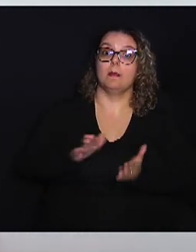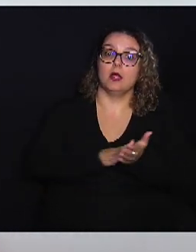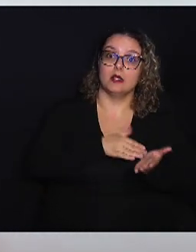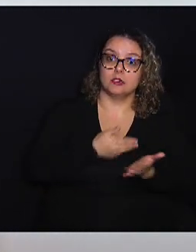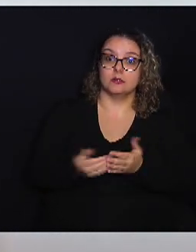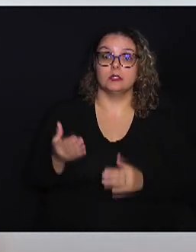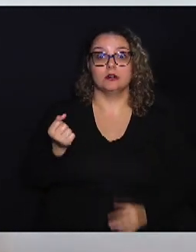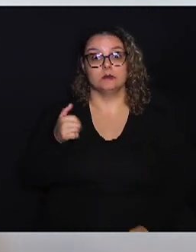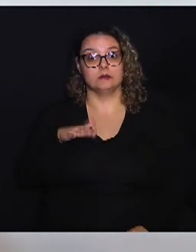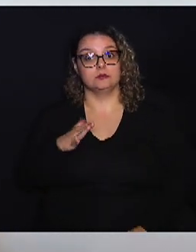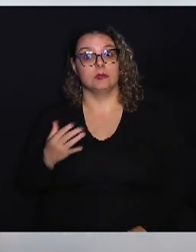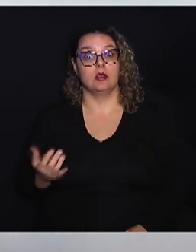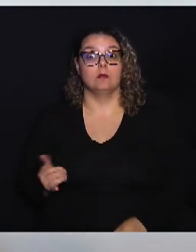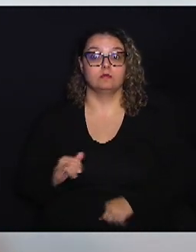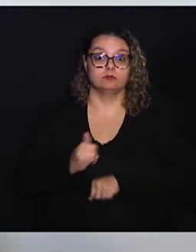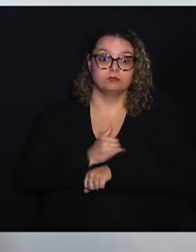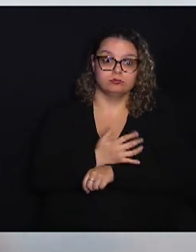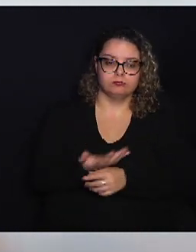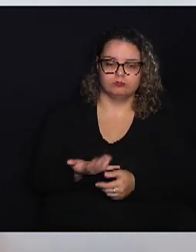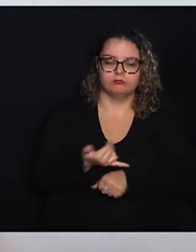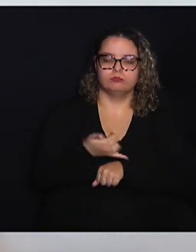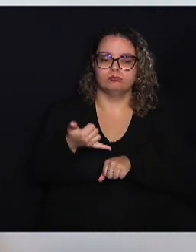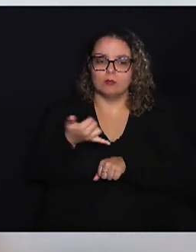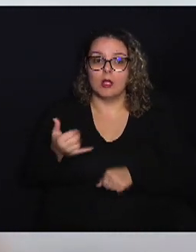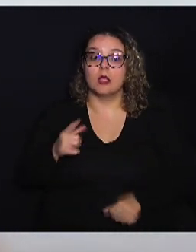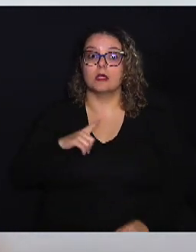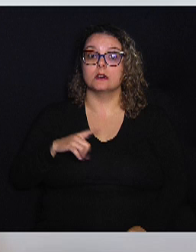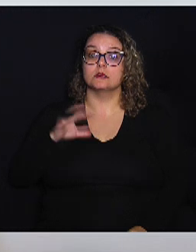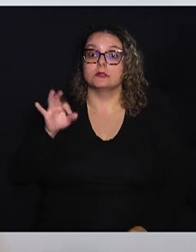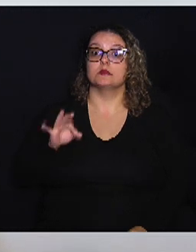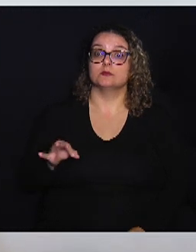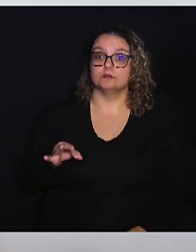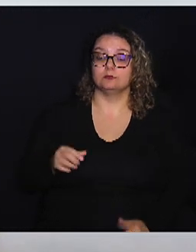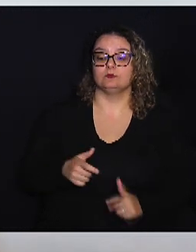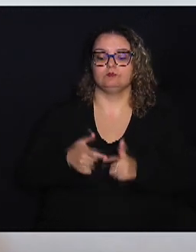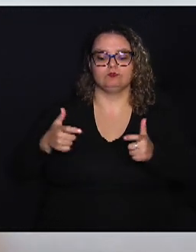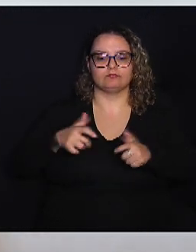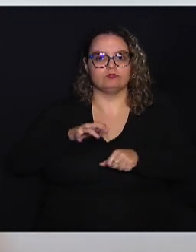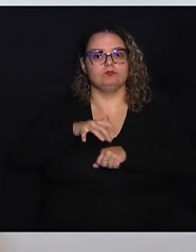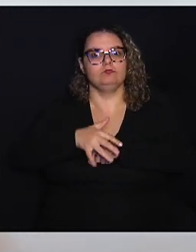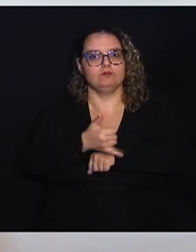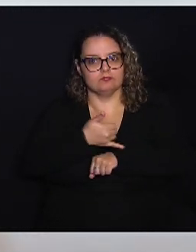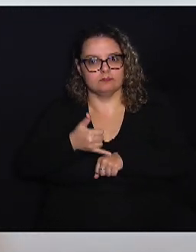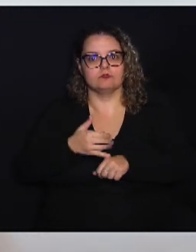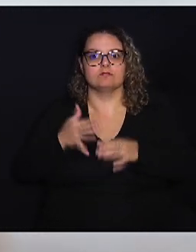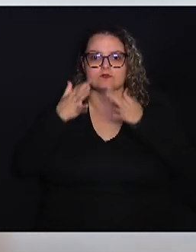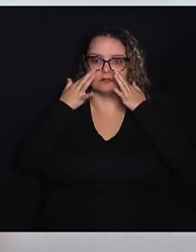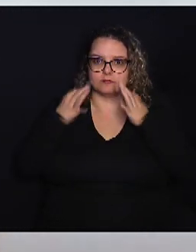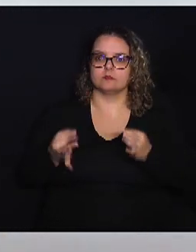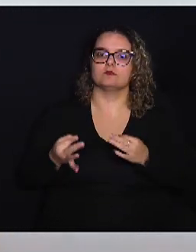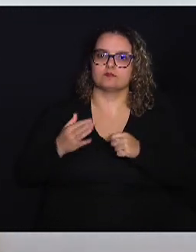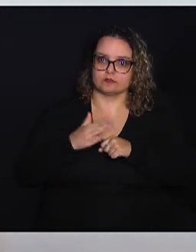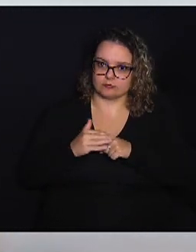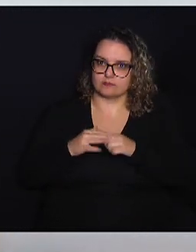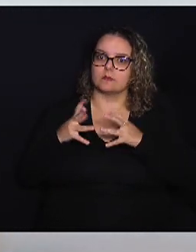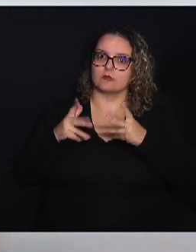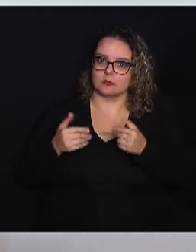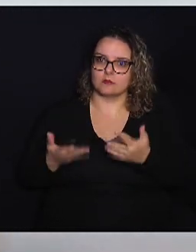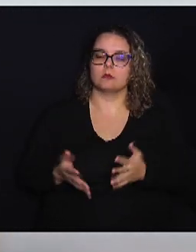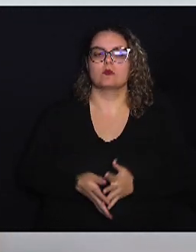mais gordurosos. Então, quem tem tendência ao acúmulo maior dessa gordura, precisa ter uma atenção e um carinho com tudo